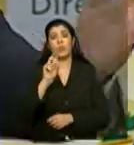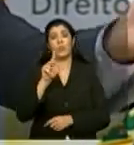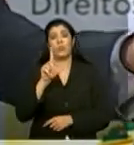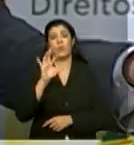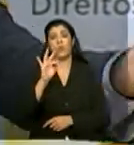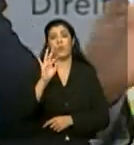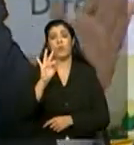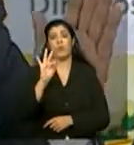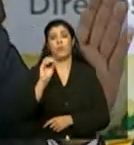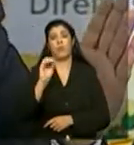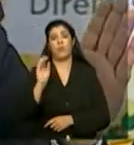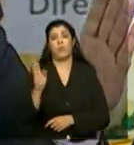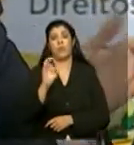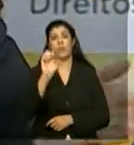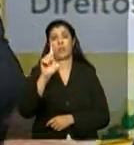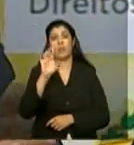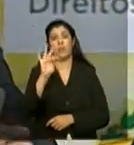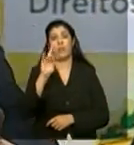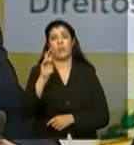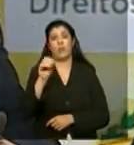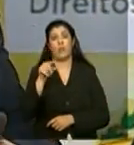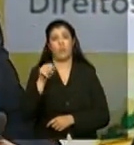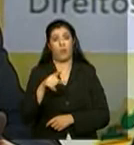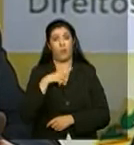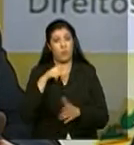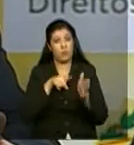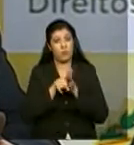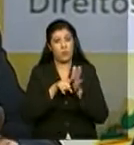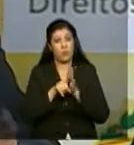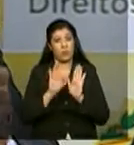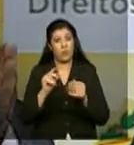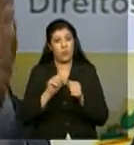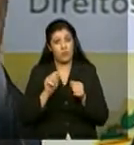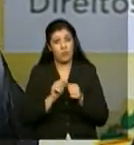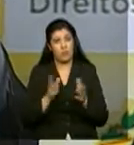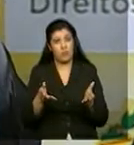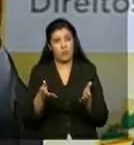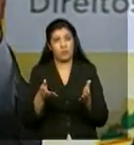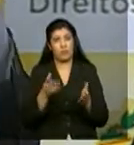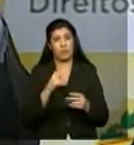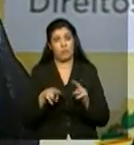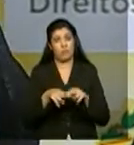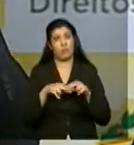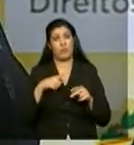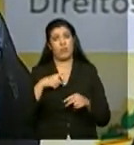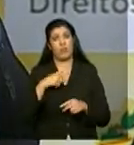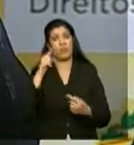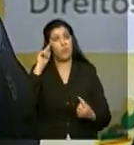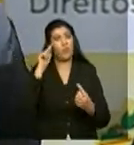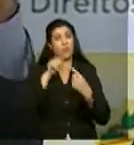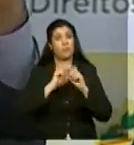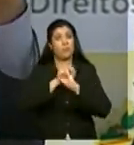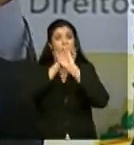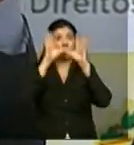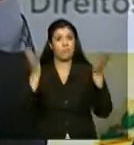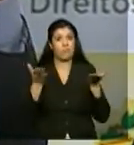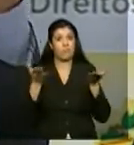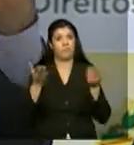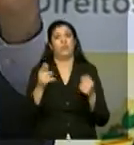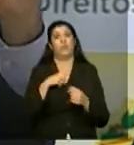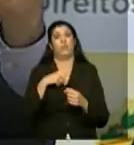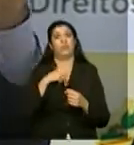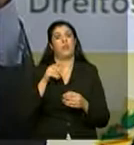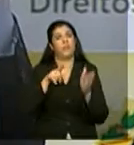teoricamente rio era parecido pela imediação que se isso portanto o organismo que tem claro esses termos